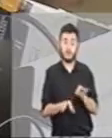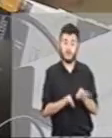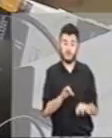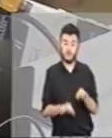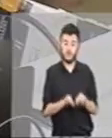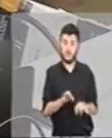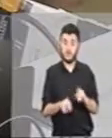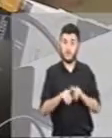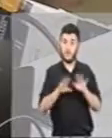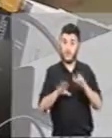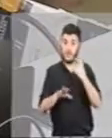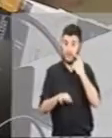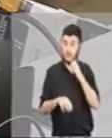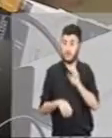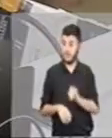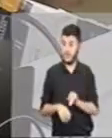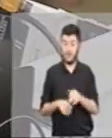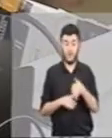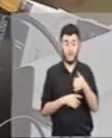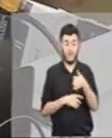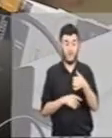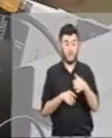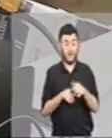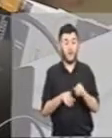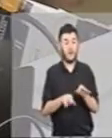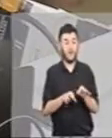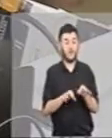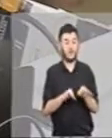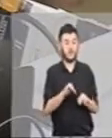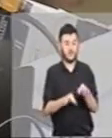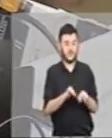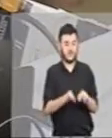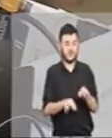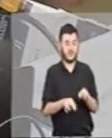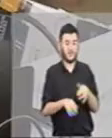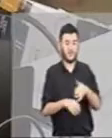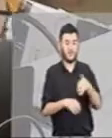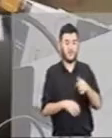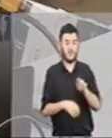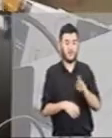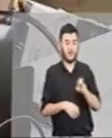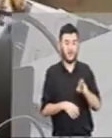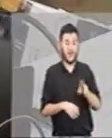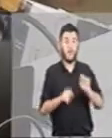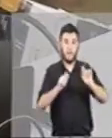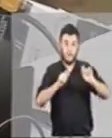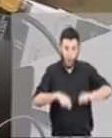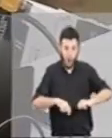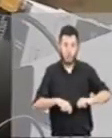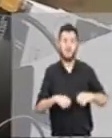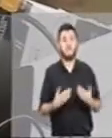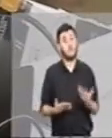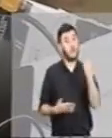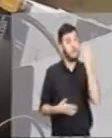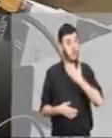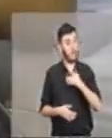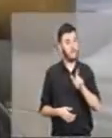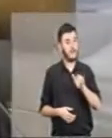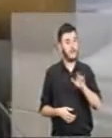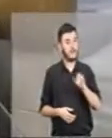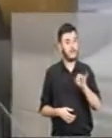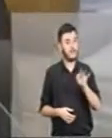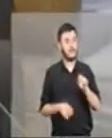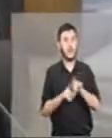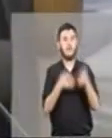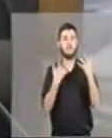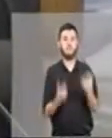pode, ela é lícita. Se não pode, é ilícita. Daí, no dispositivo, e por isso, só para ficar, se eu